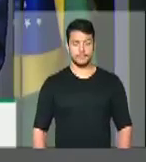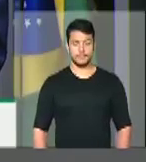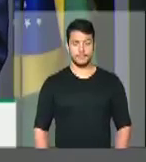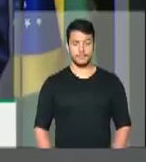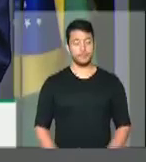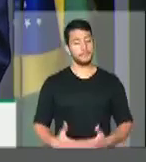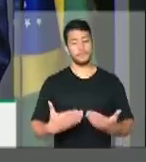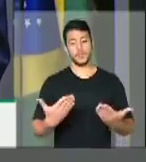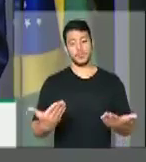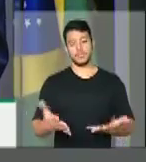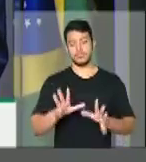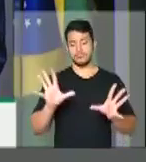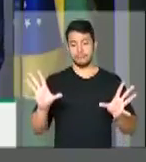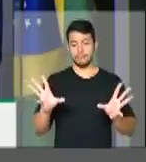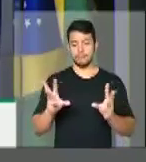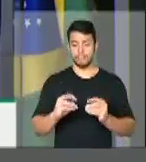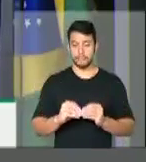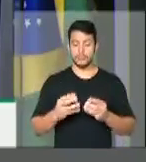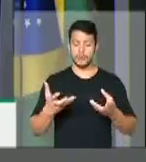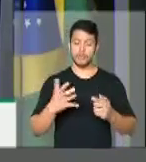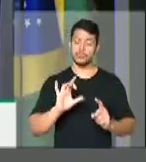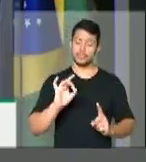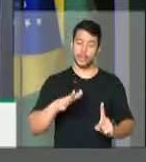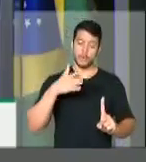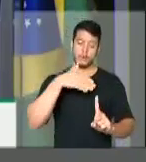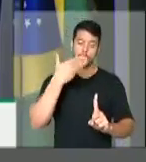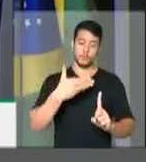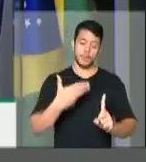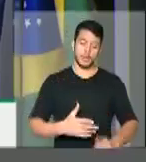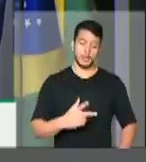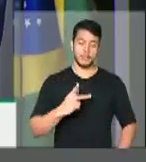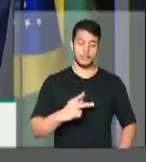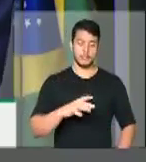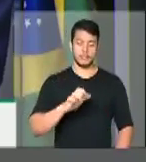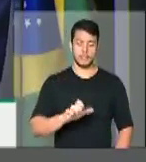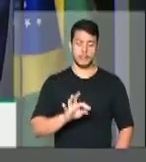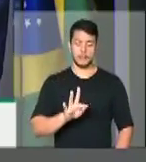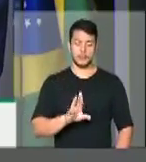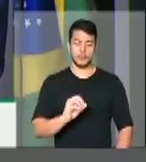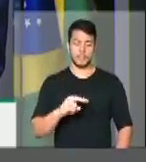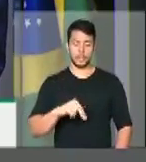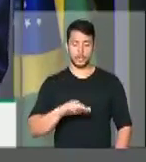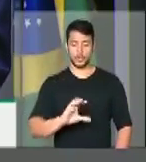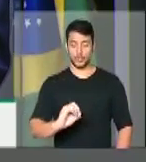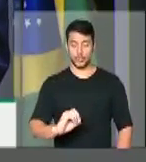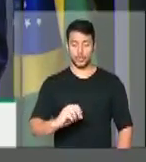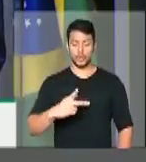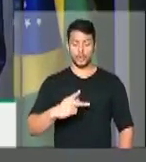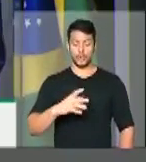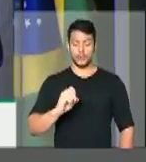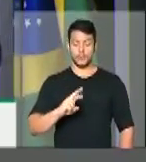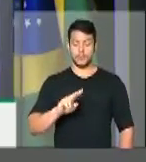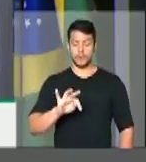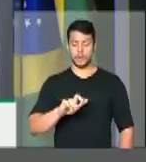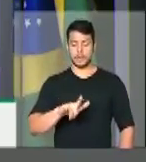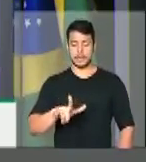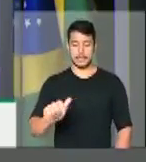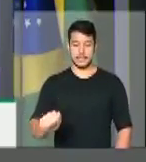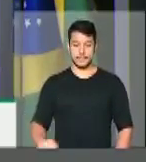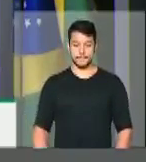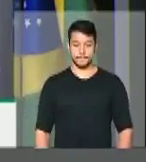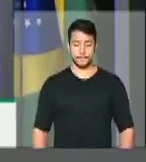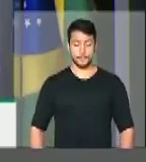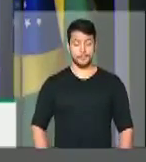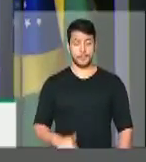Eram as considerações, presidente, que eu queria fazer, deixando registrar bem claro a posição histórica do grande Petrópolis